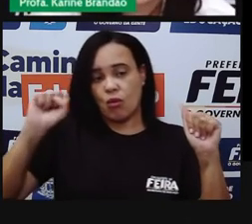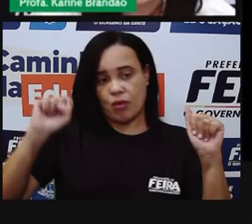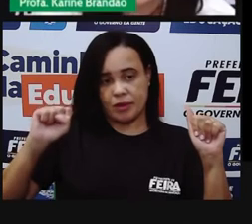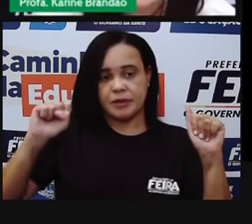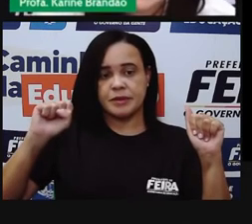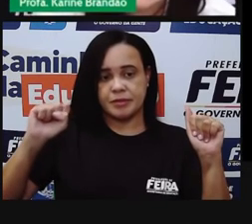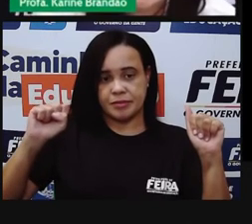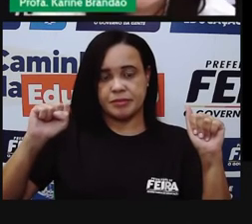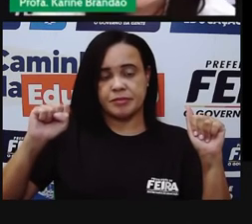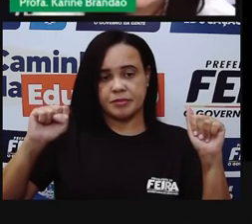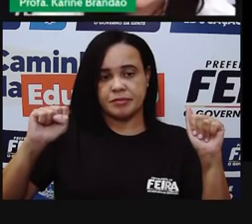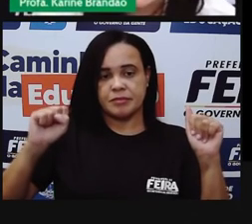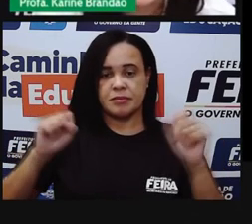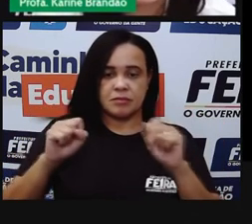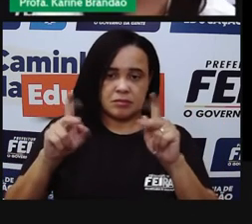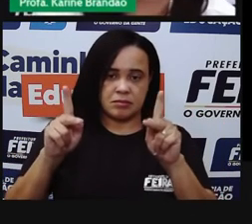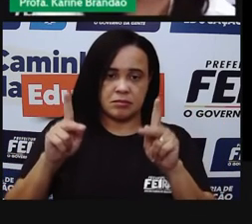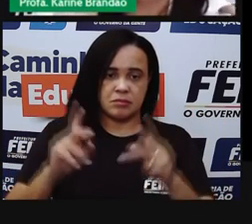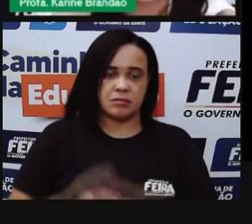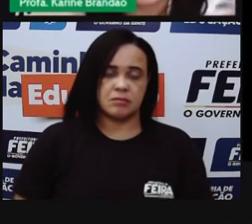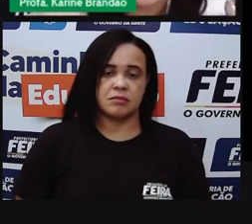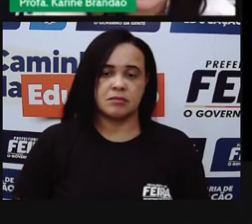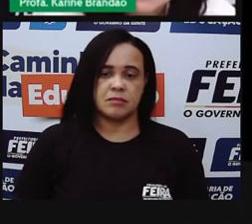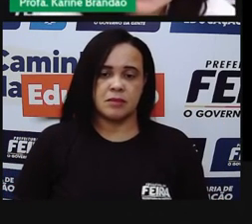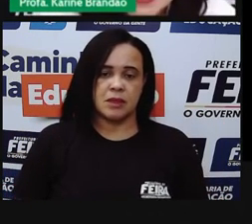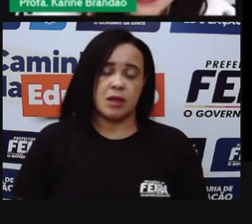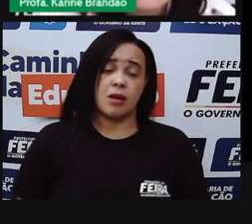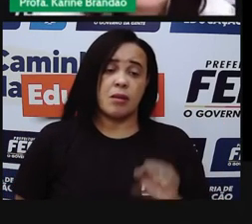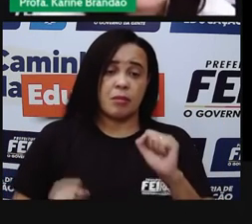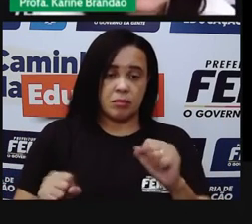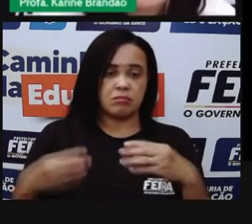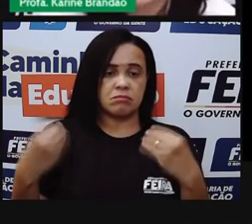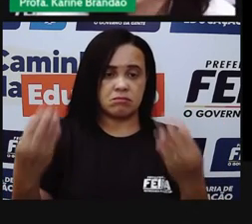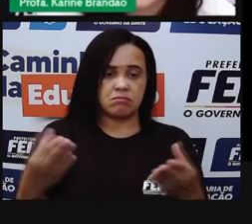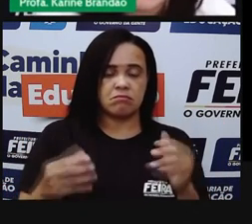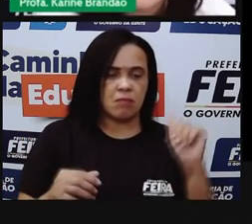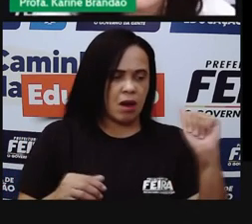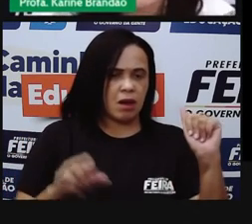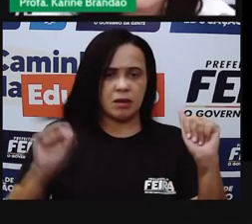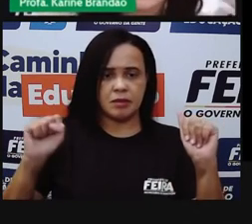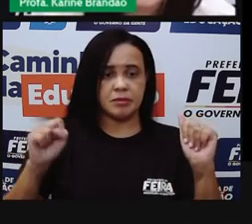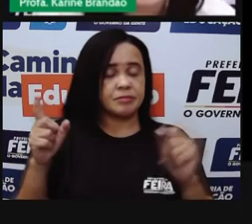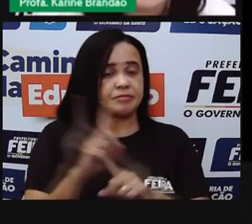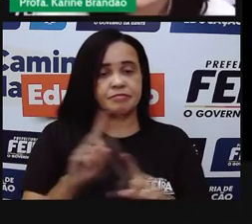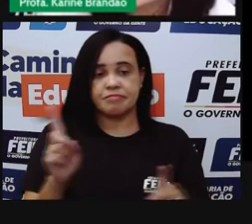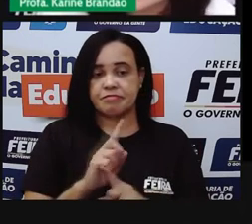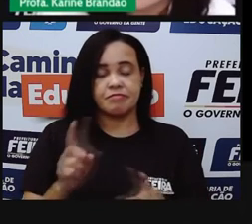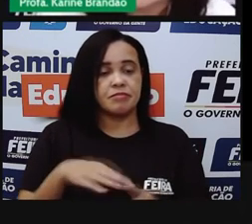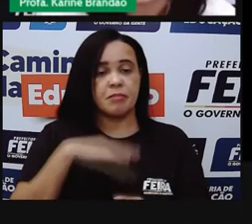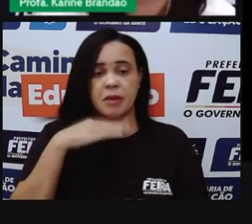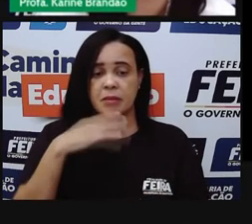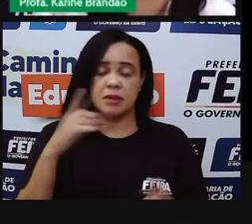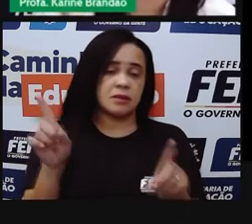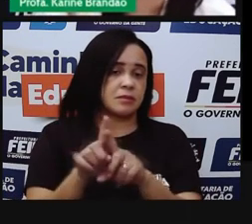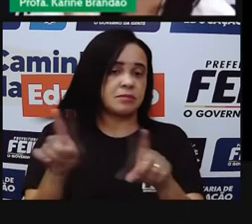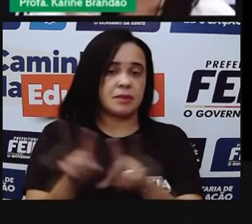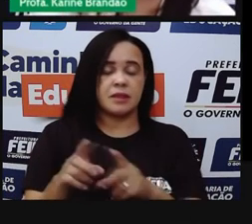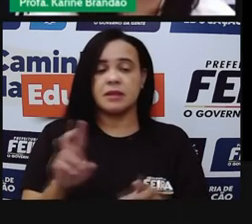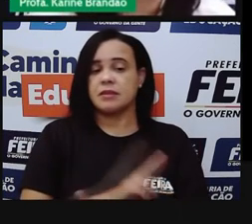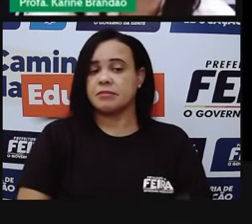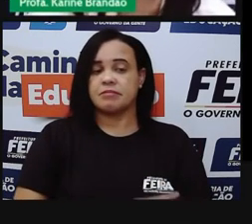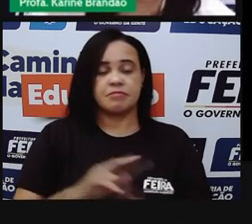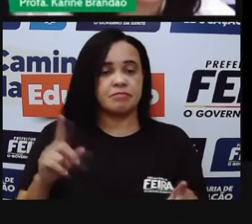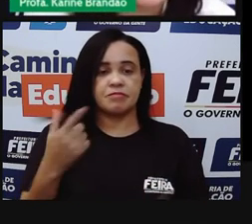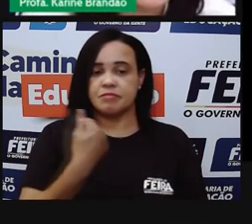S. Beleza? Ele pode dar os dois, A e S? Não. E a mãe pode dar os dois? Não. Por quê? Porque